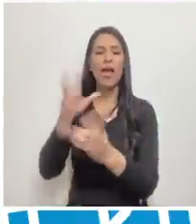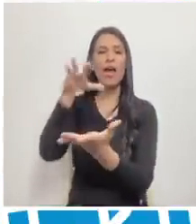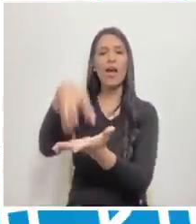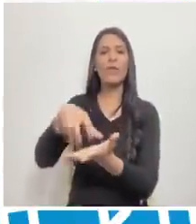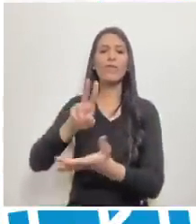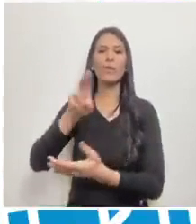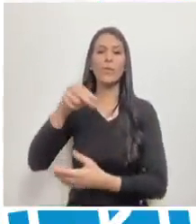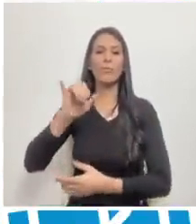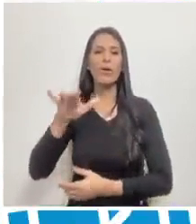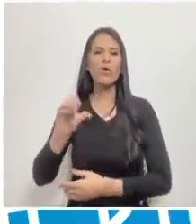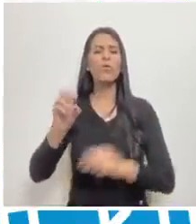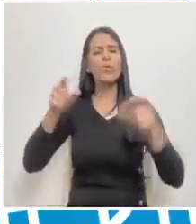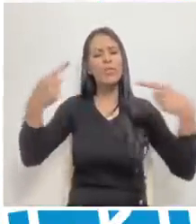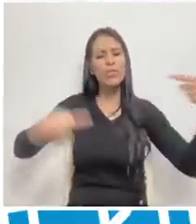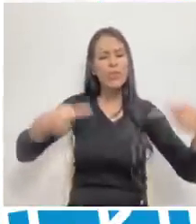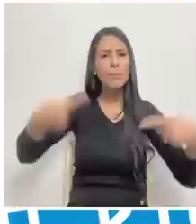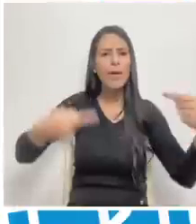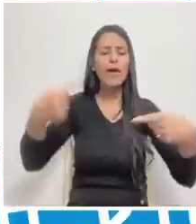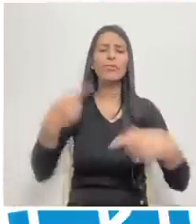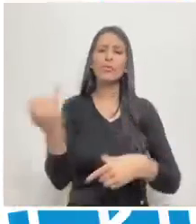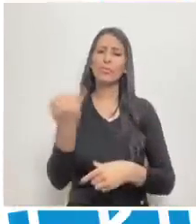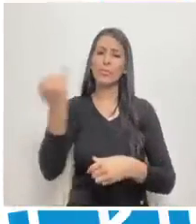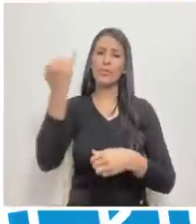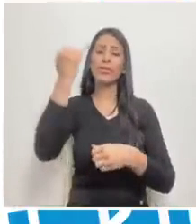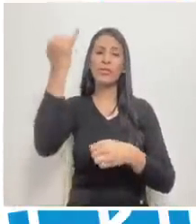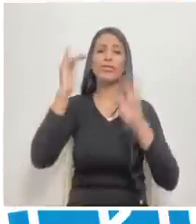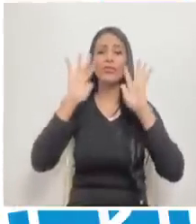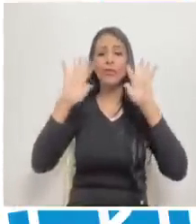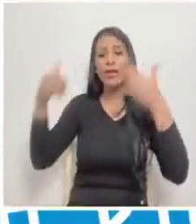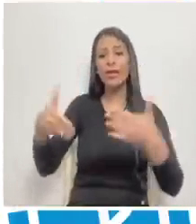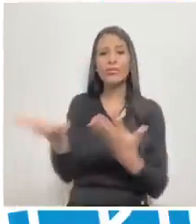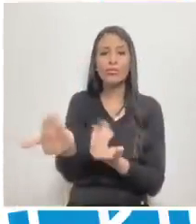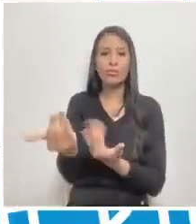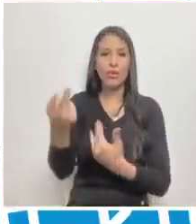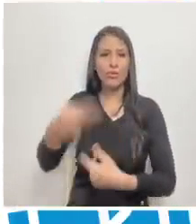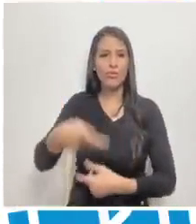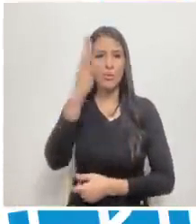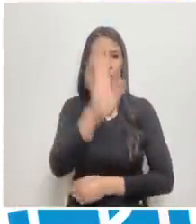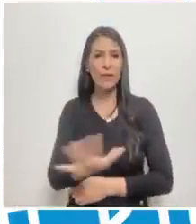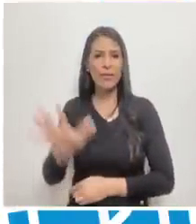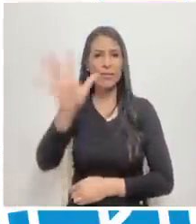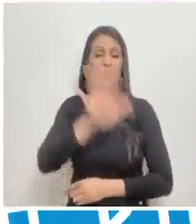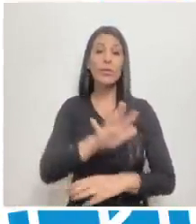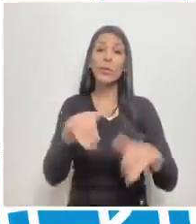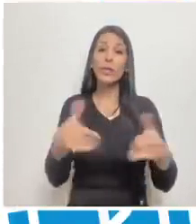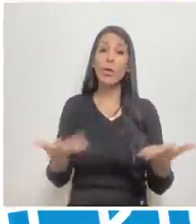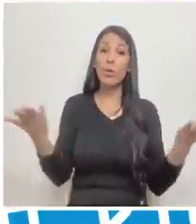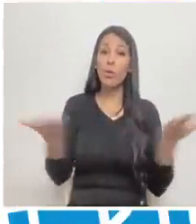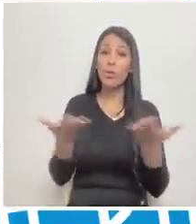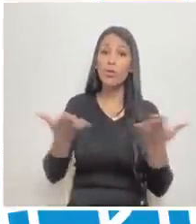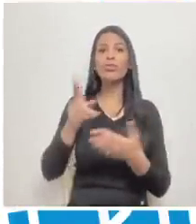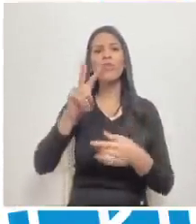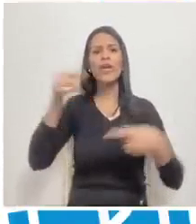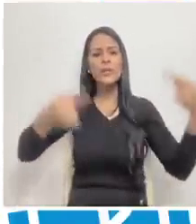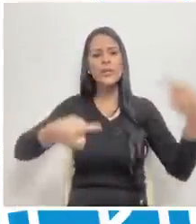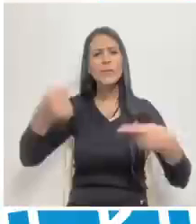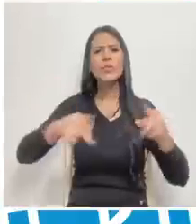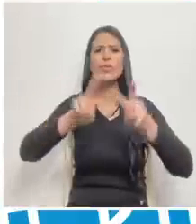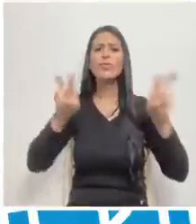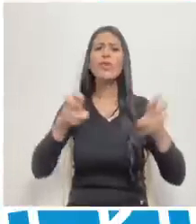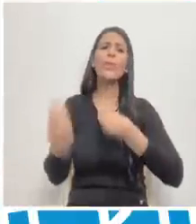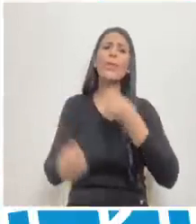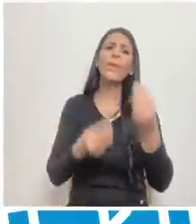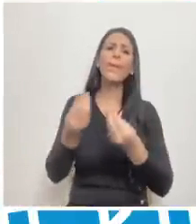no Brasil, né? Hoje nós vamos estar discutindo o futuro do SAEB e me desculpe,